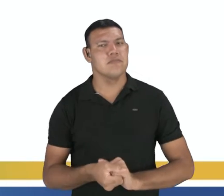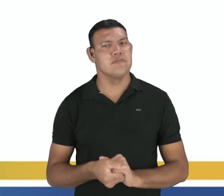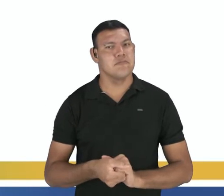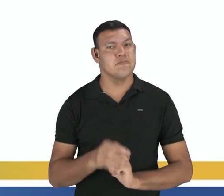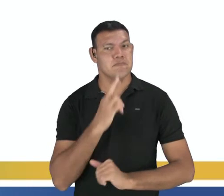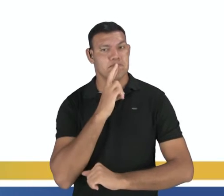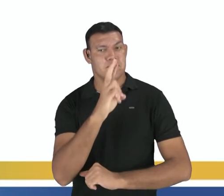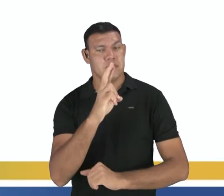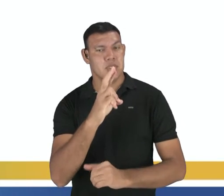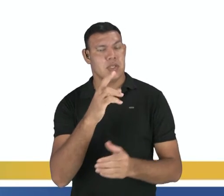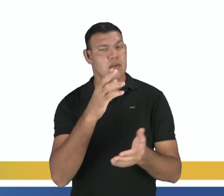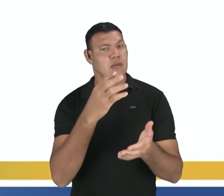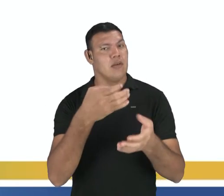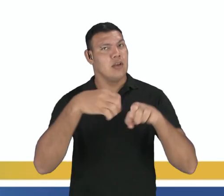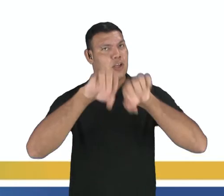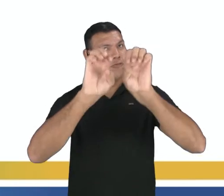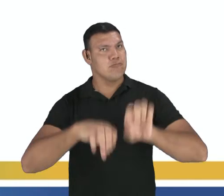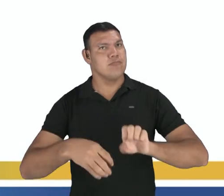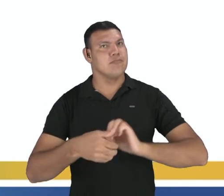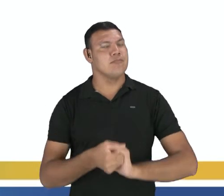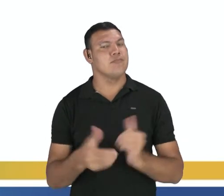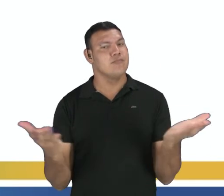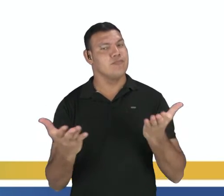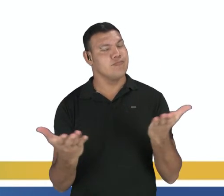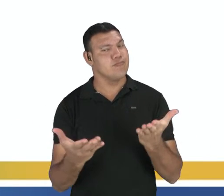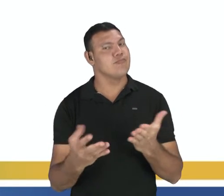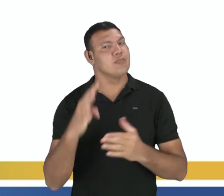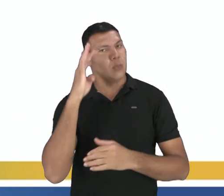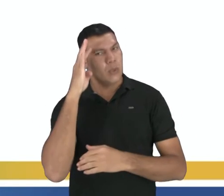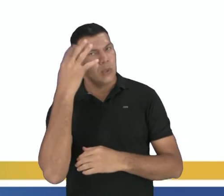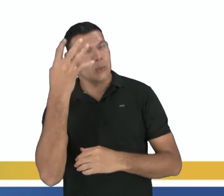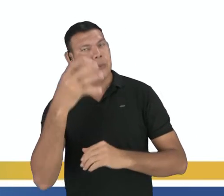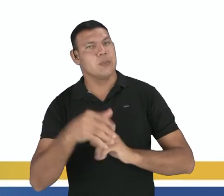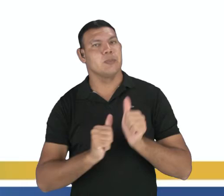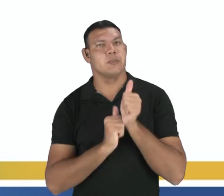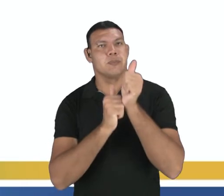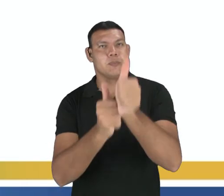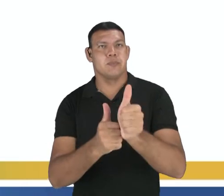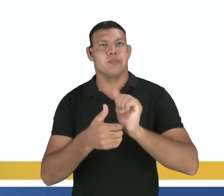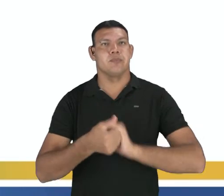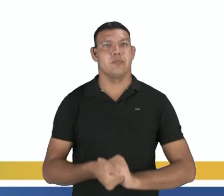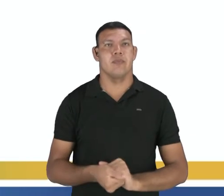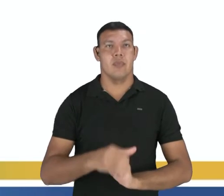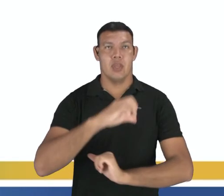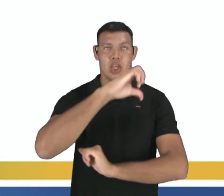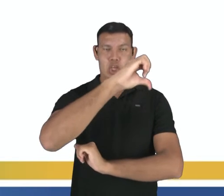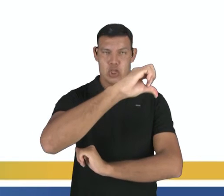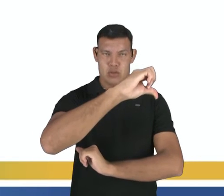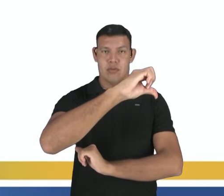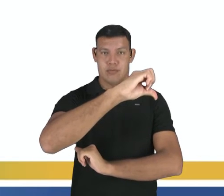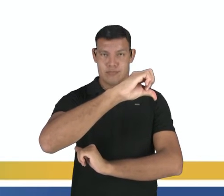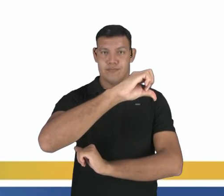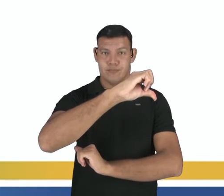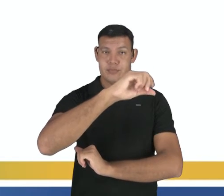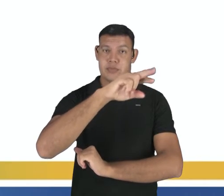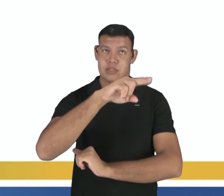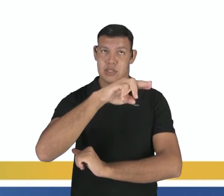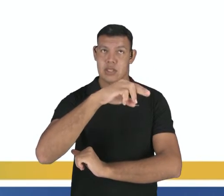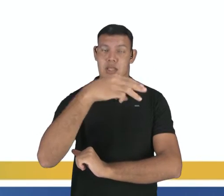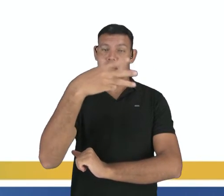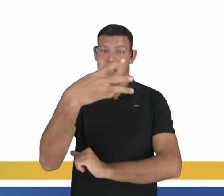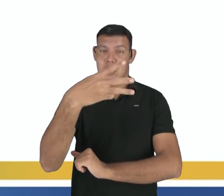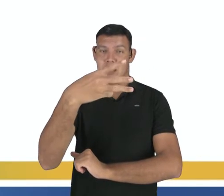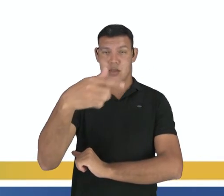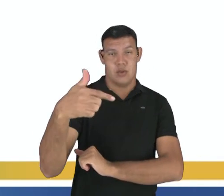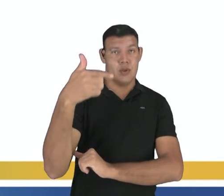essa situação? Acompanhe comigo a solução. Então, nesse caso, como o nosso 9 ele é igual